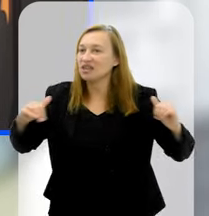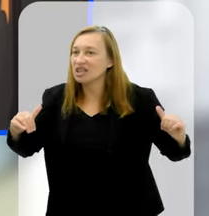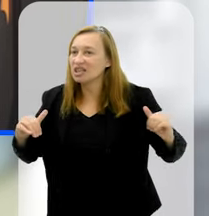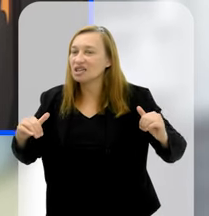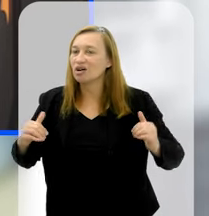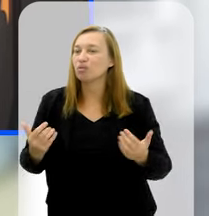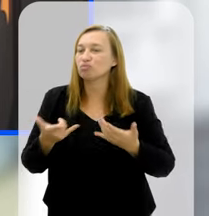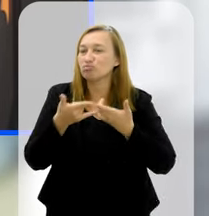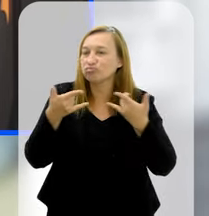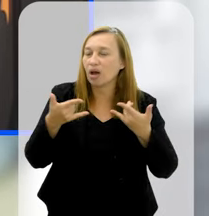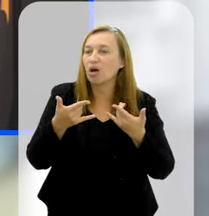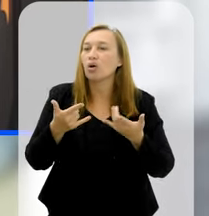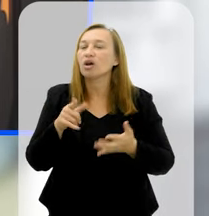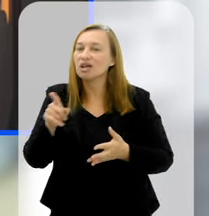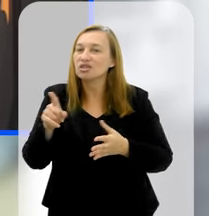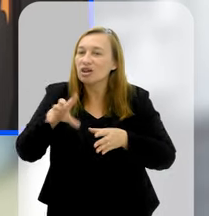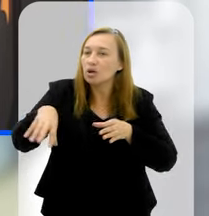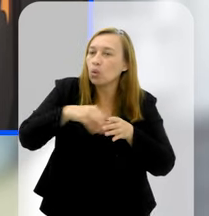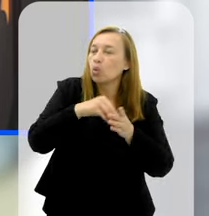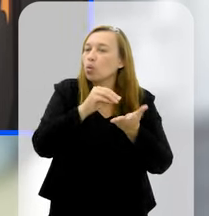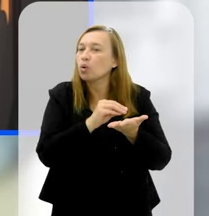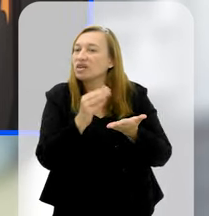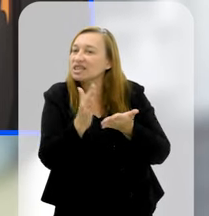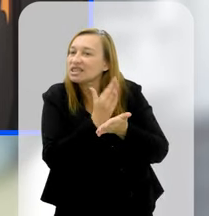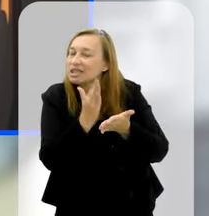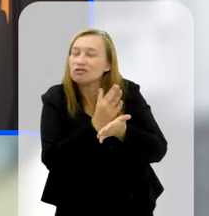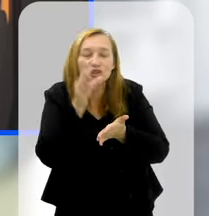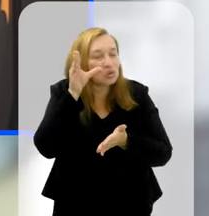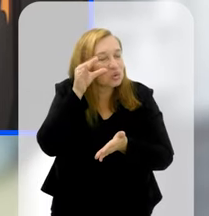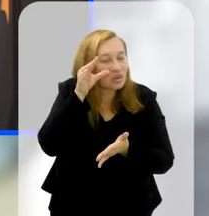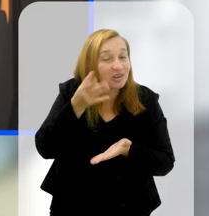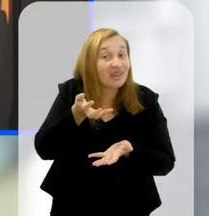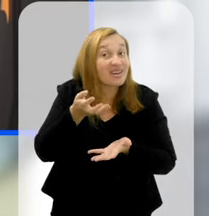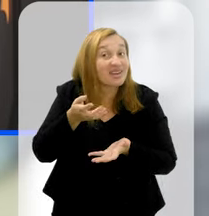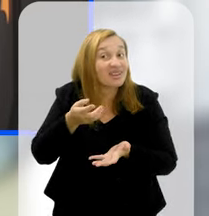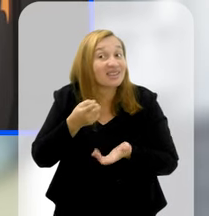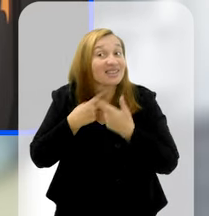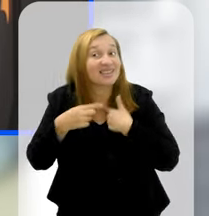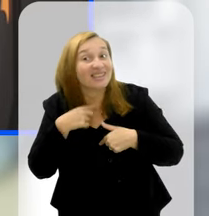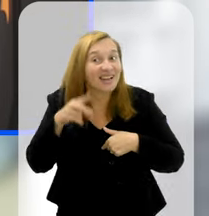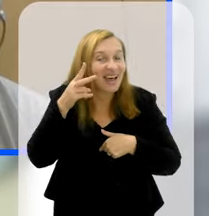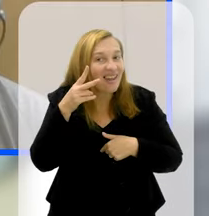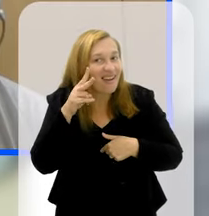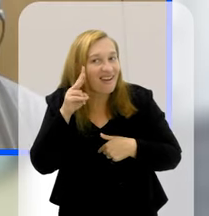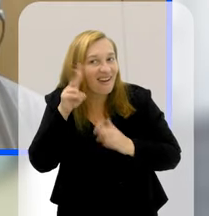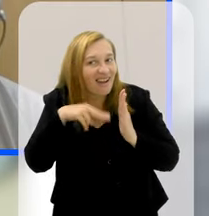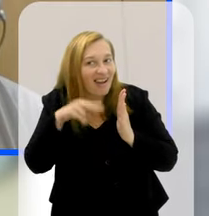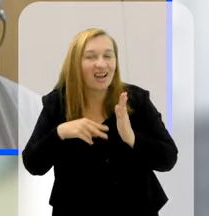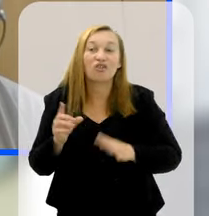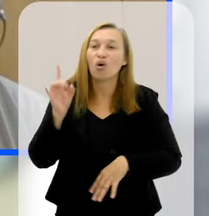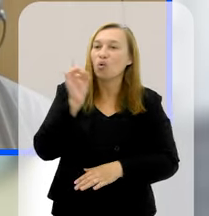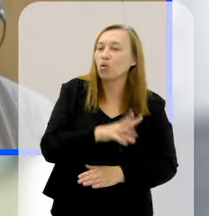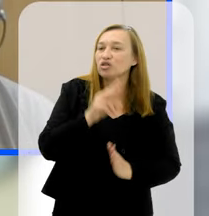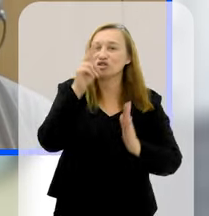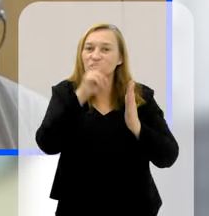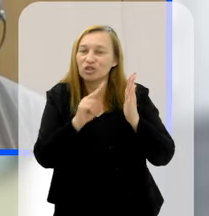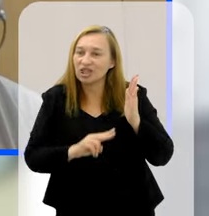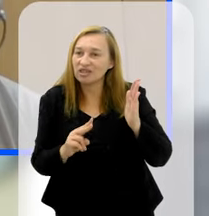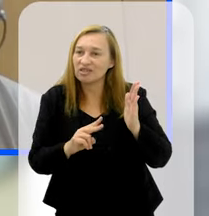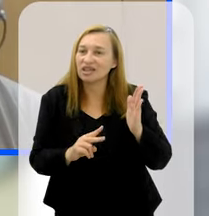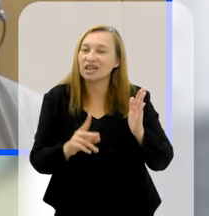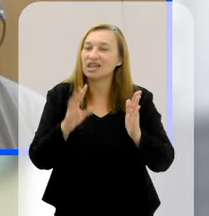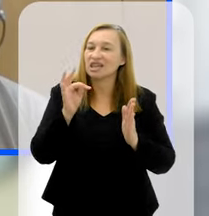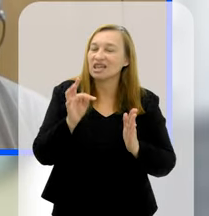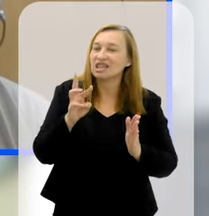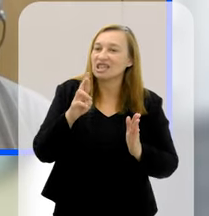de bens. O que que a senhora colocou nesse livro aí interessante para quem quiser ler? Esse livro foi o último livro de